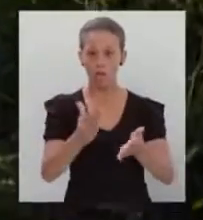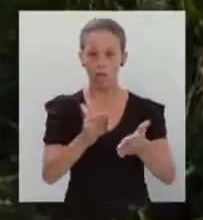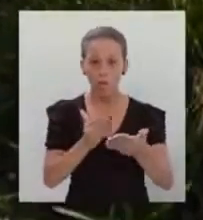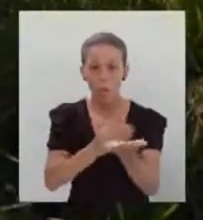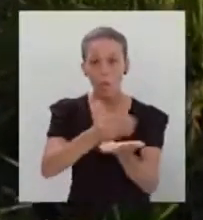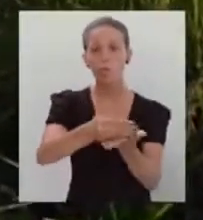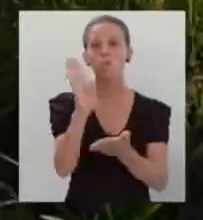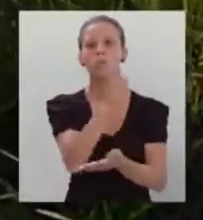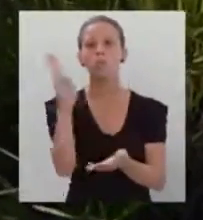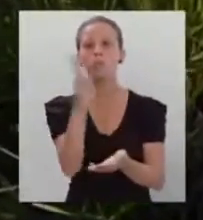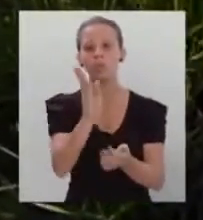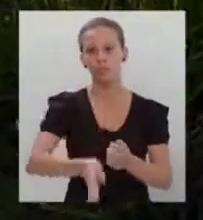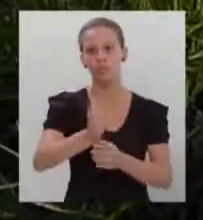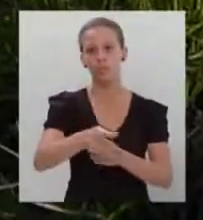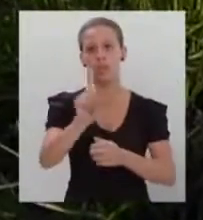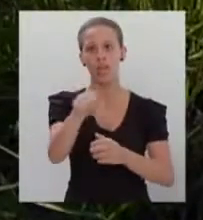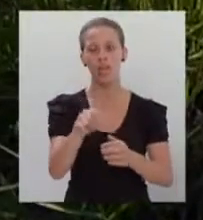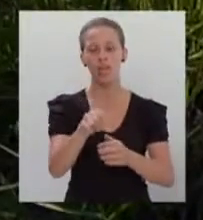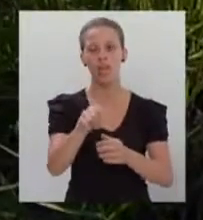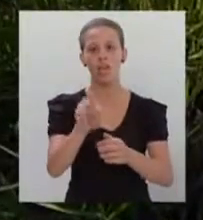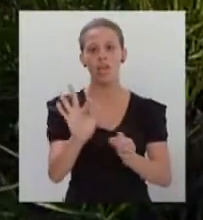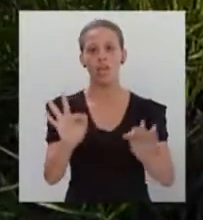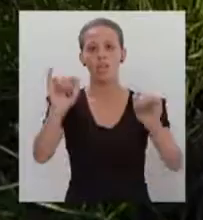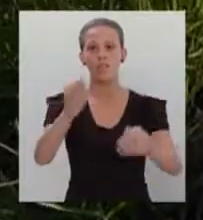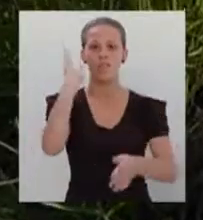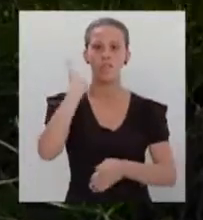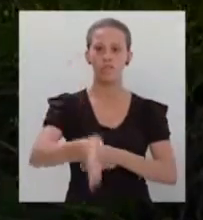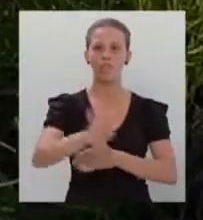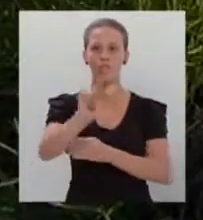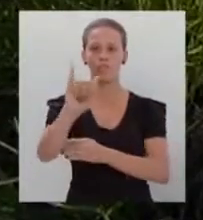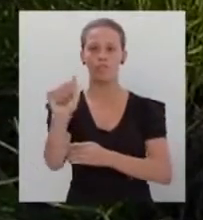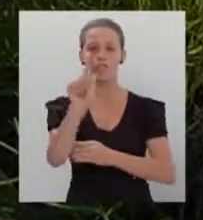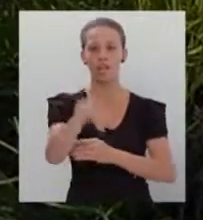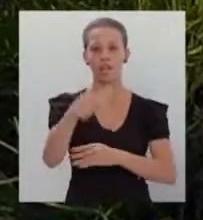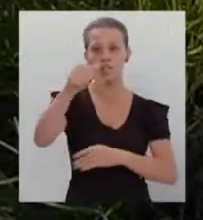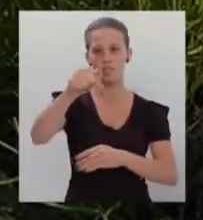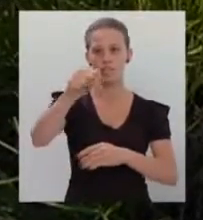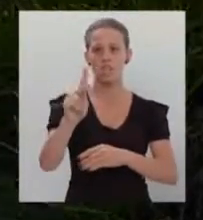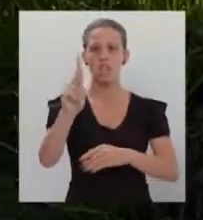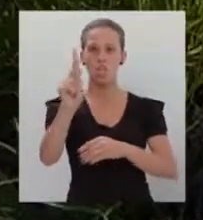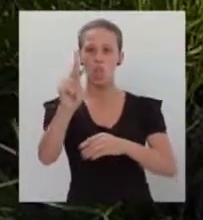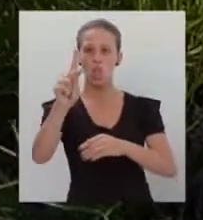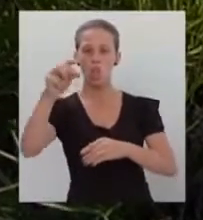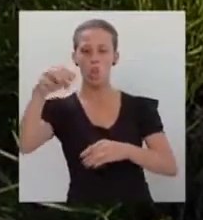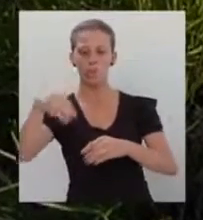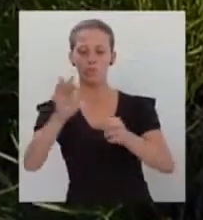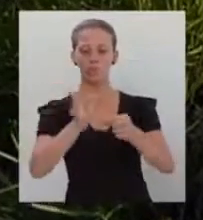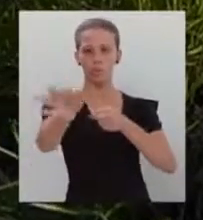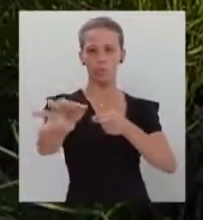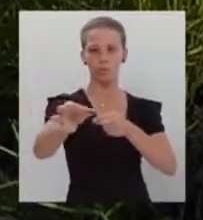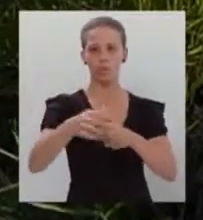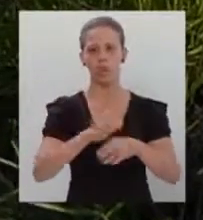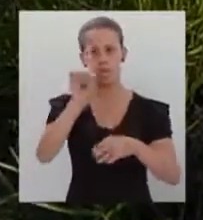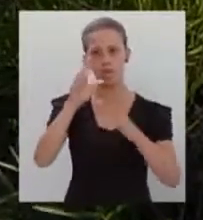Benedito Bentes, que é encerrada a ciclovia da Via Expressa. São 7 quilômetros que deveriam ofertar